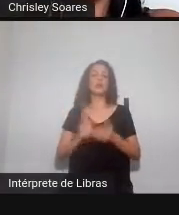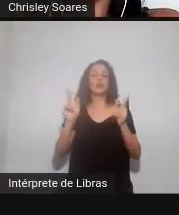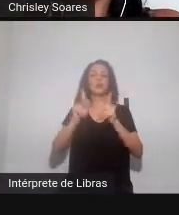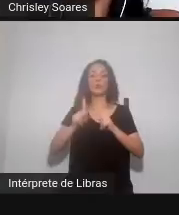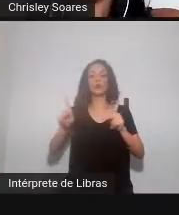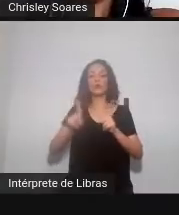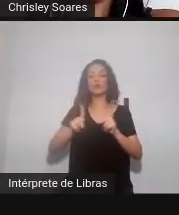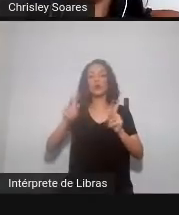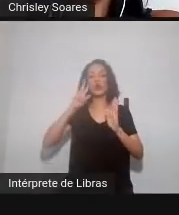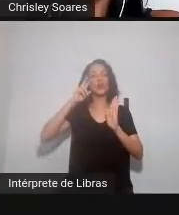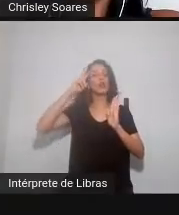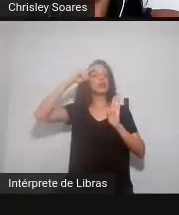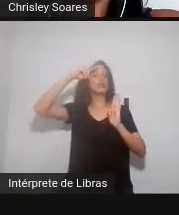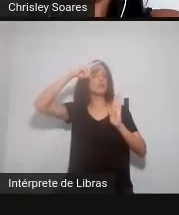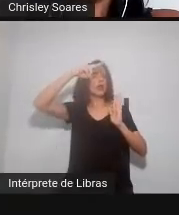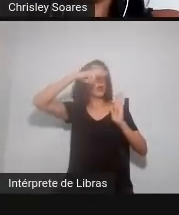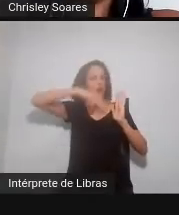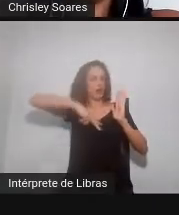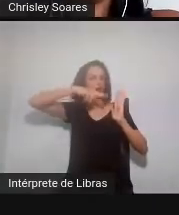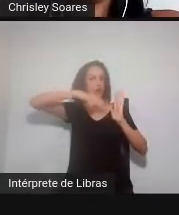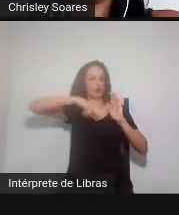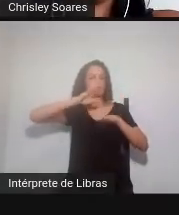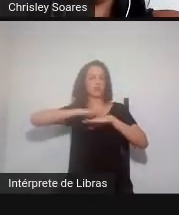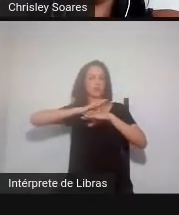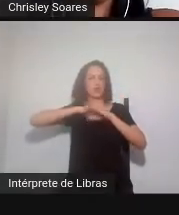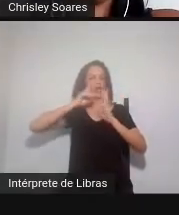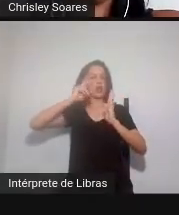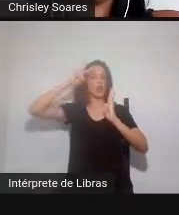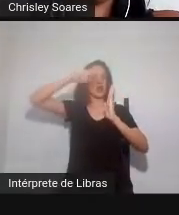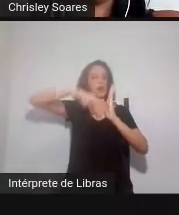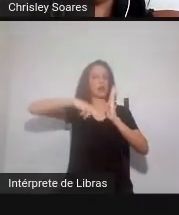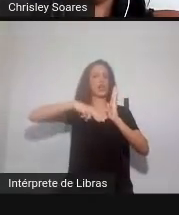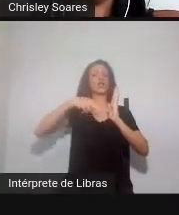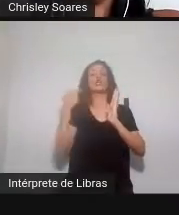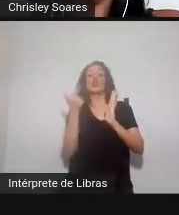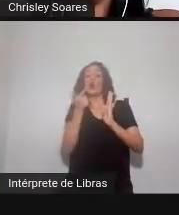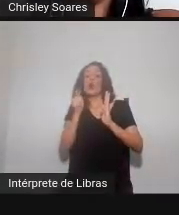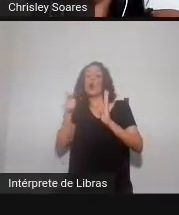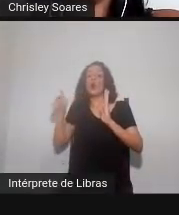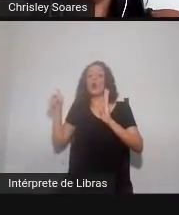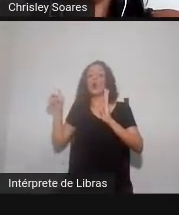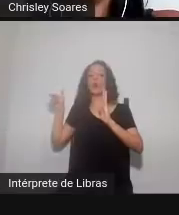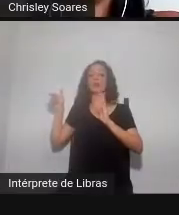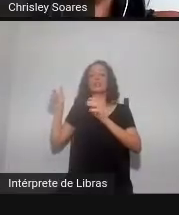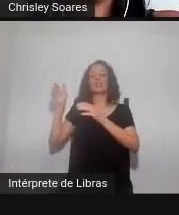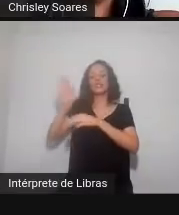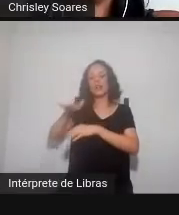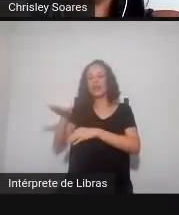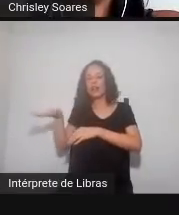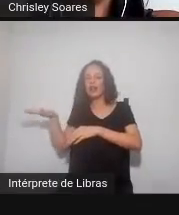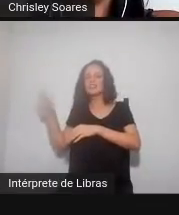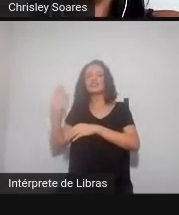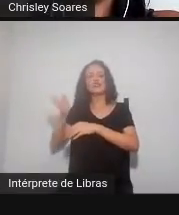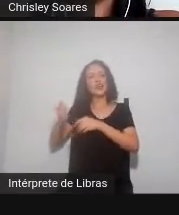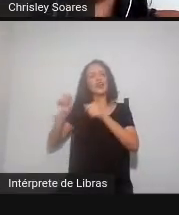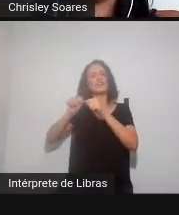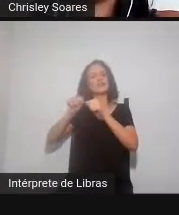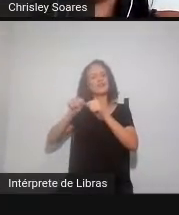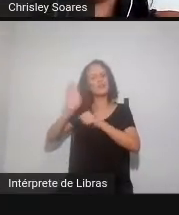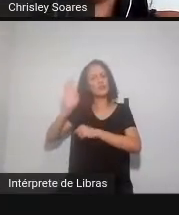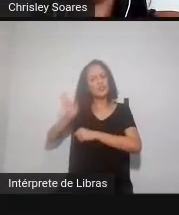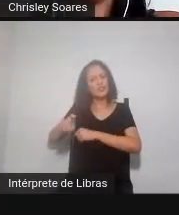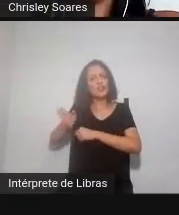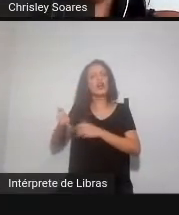versão construída pelas próprias crianças em anos anteriores, leu outra versão como Ana Maria Machado e por aí